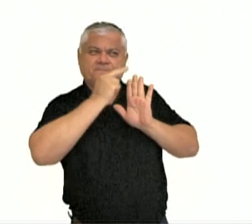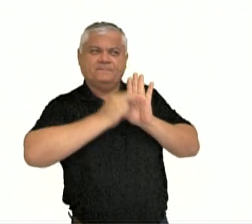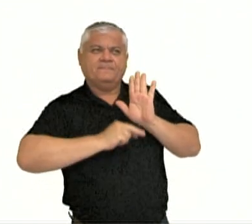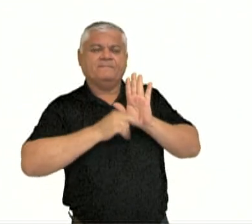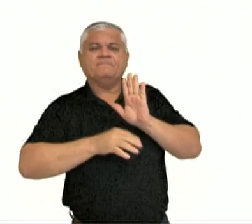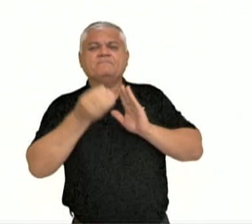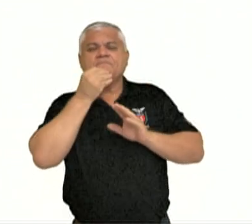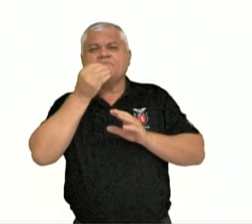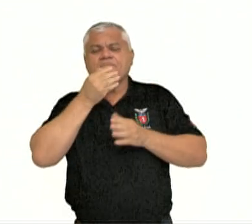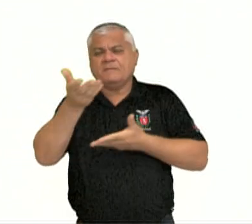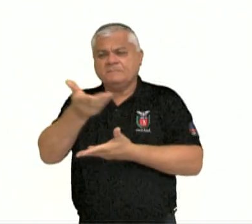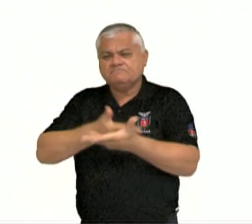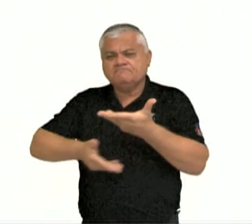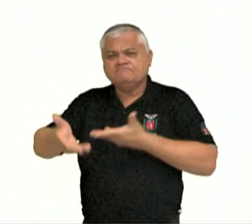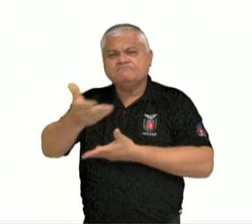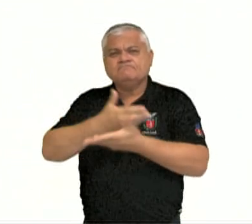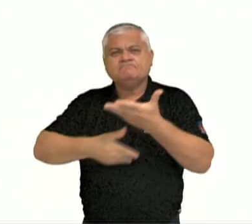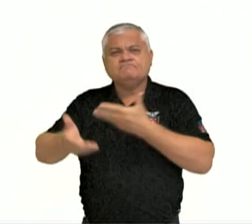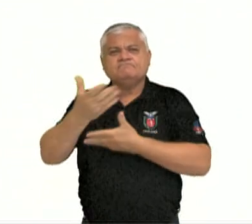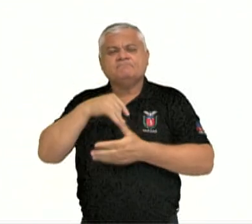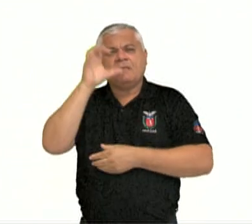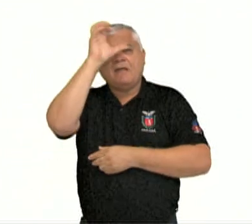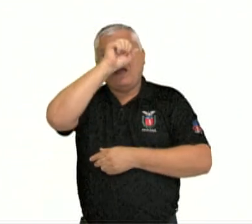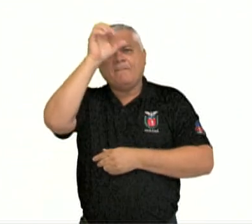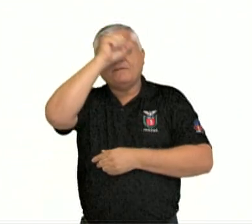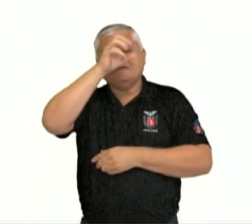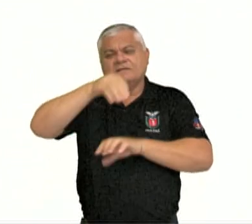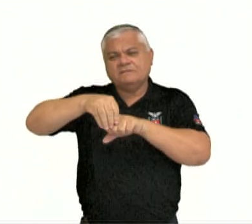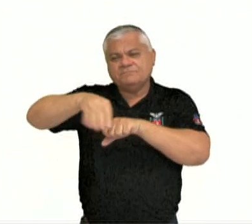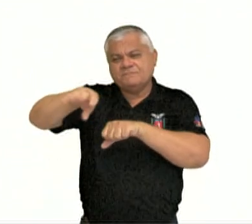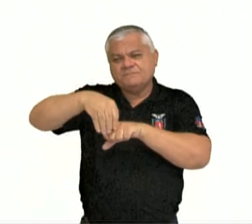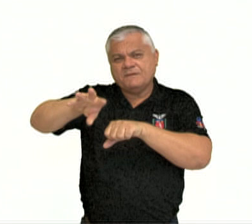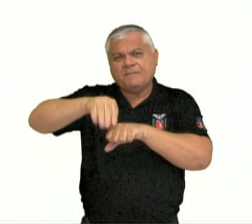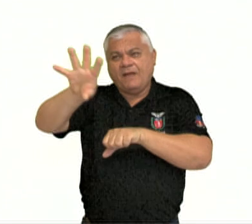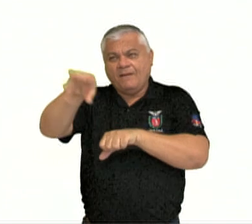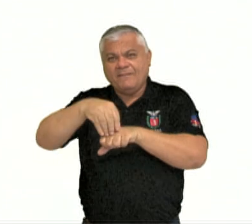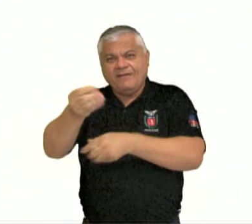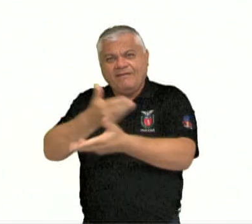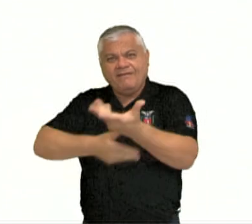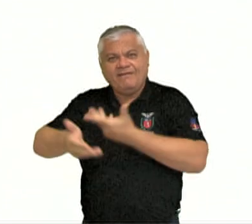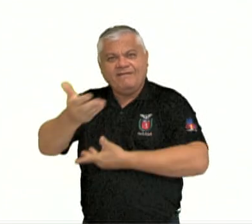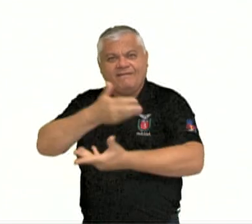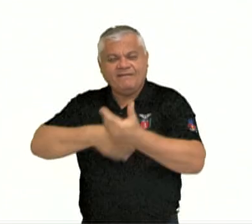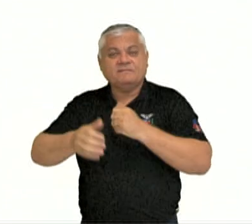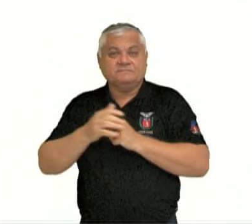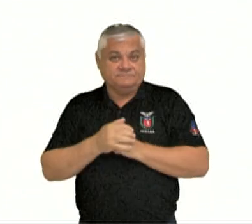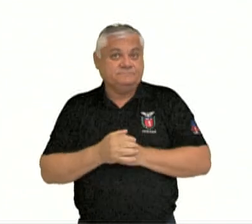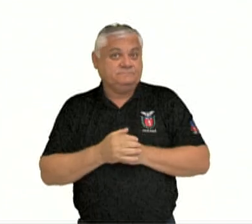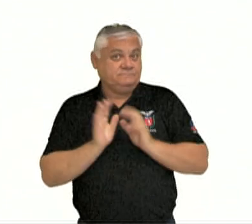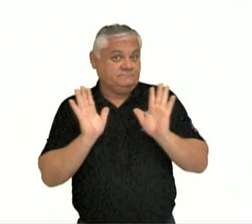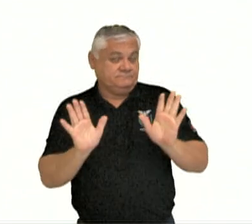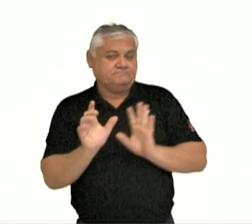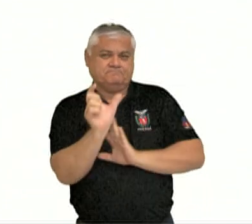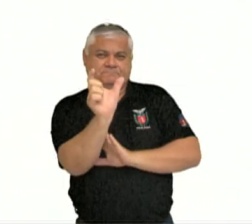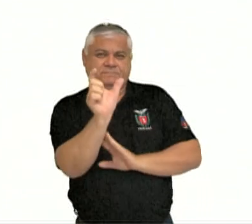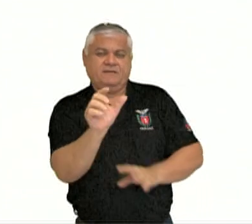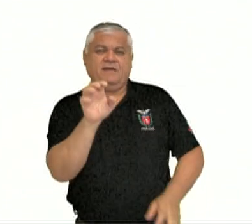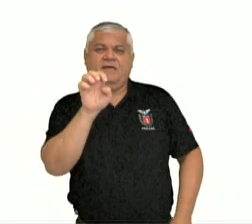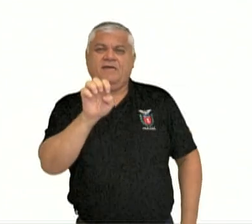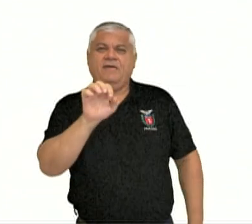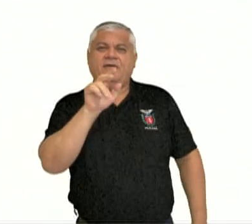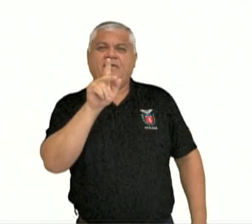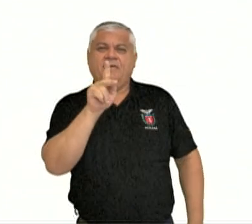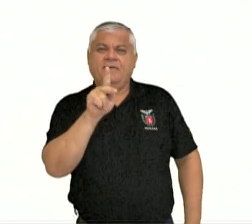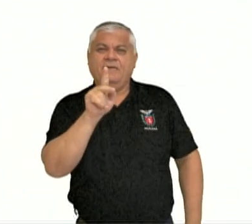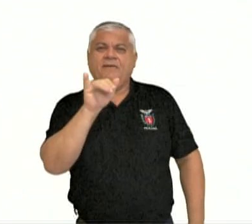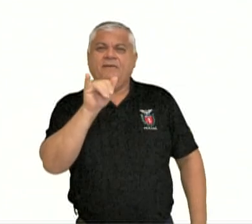Intercâmbio de saberes gerados no espaço de trocas epistemológicas. Então, não comentei essa palavrinha antes porque ela está